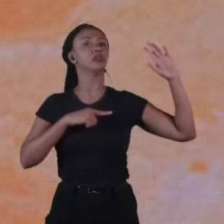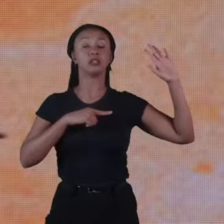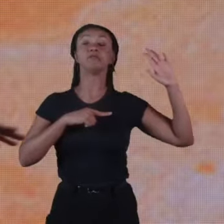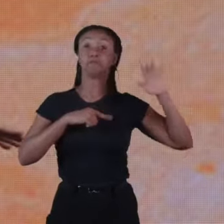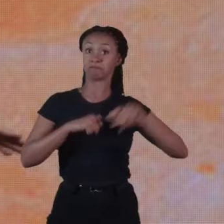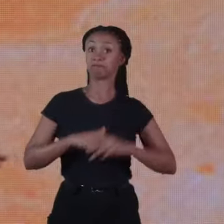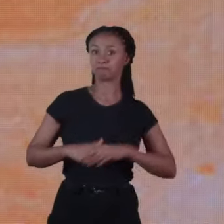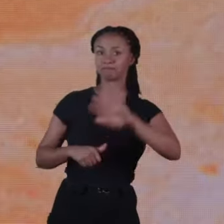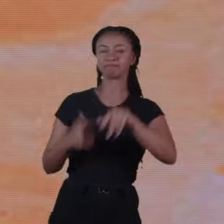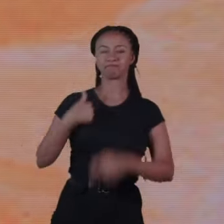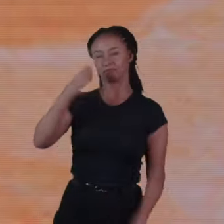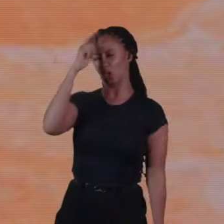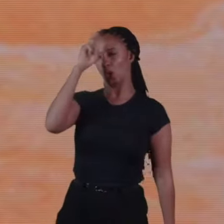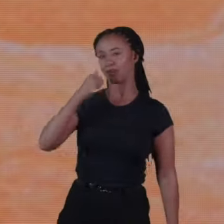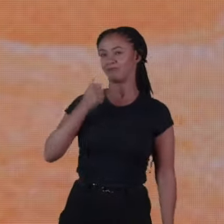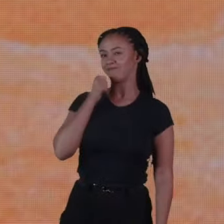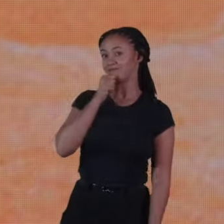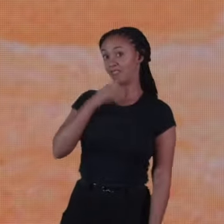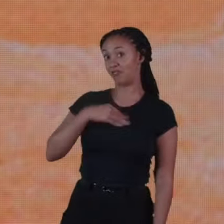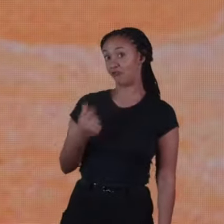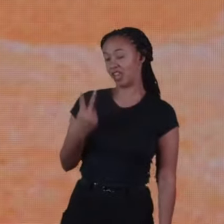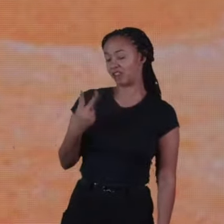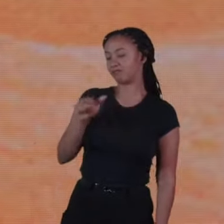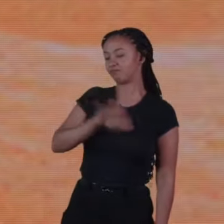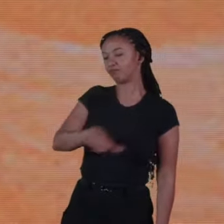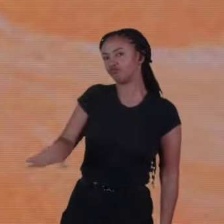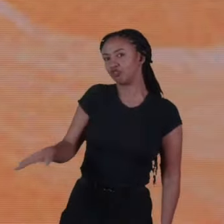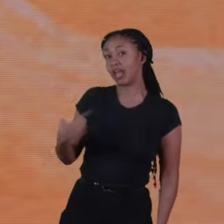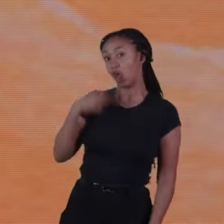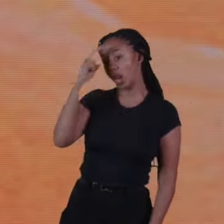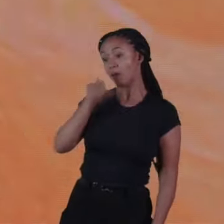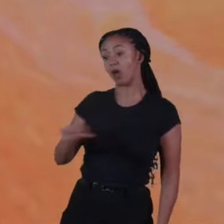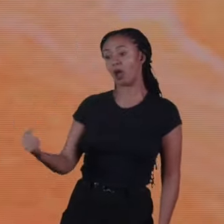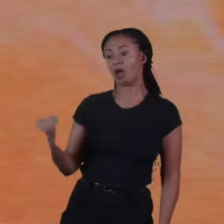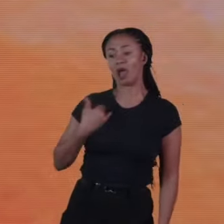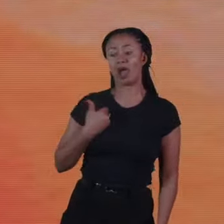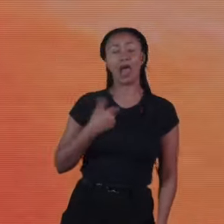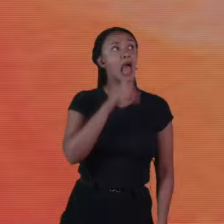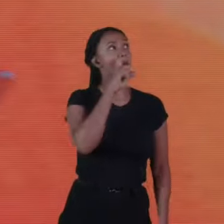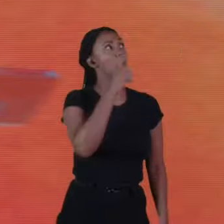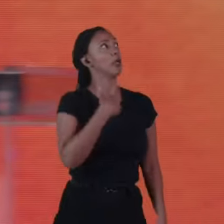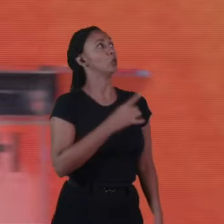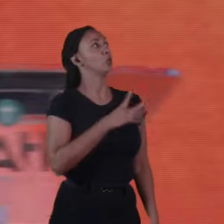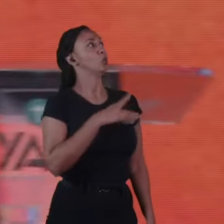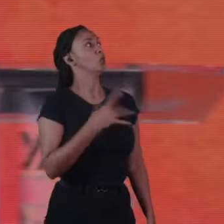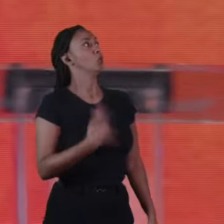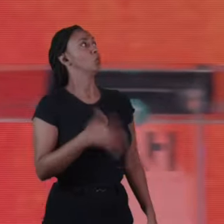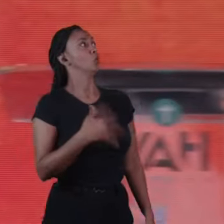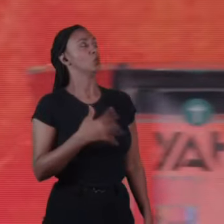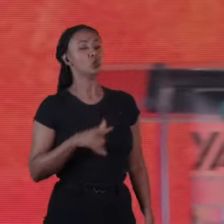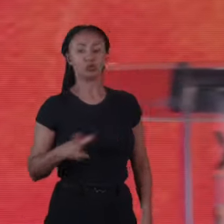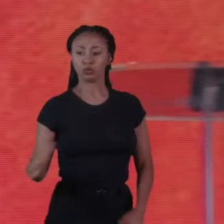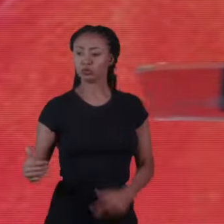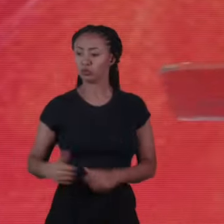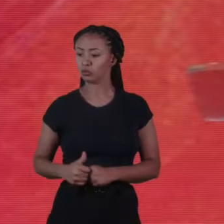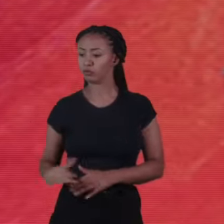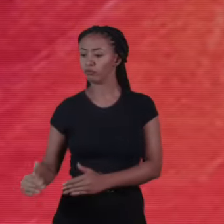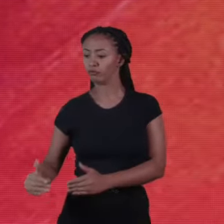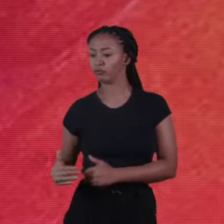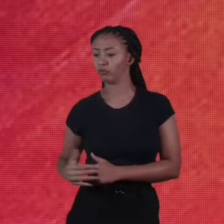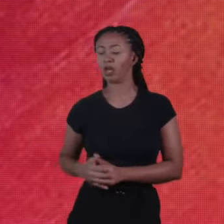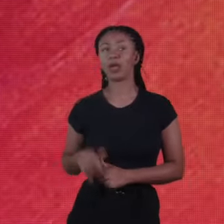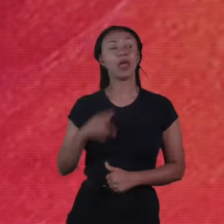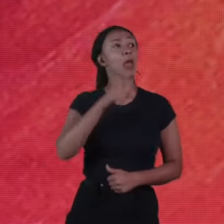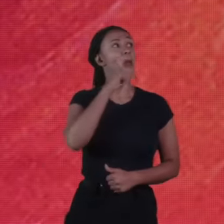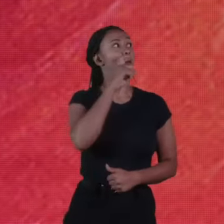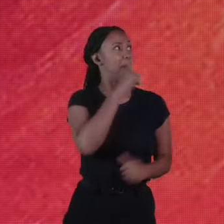Eu lembro as minhas filhas pequenininhas dizendo assim: pai, estou com medo, fica aqui. Estou com medo do quê? Ah, estou com medo que